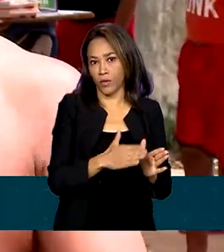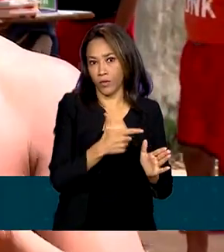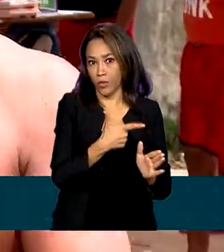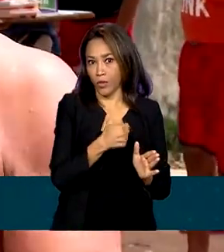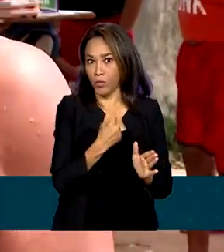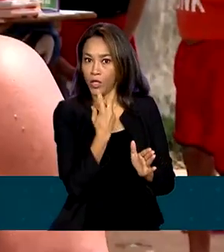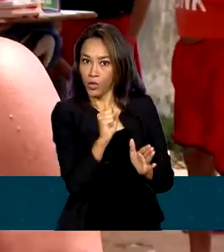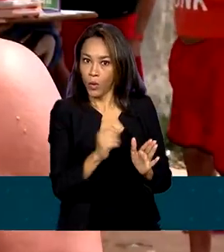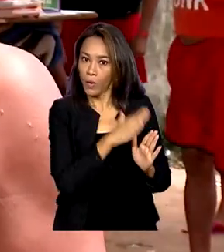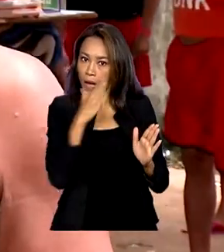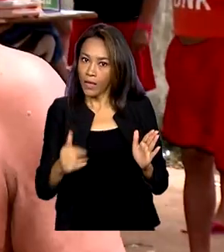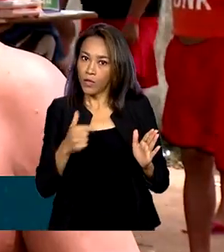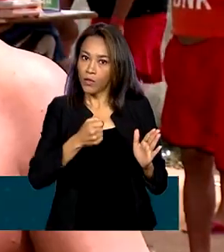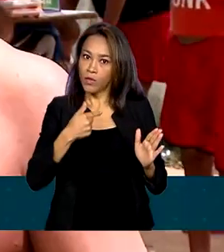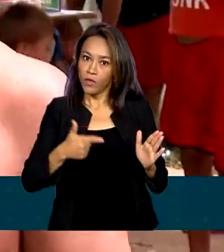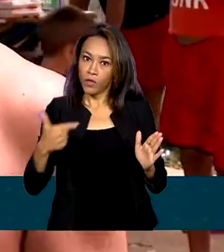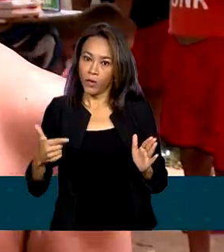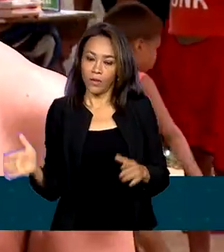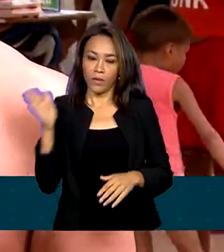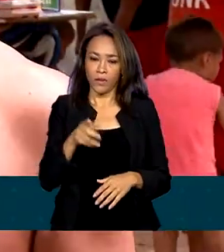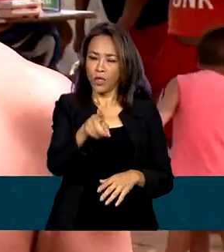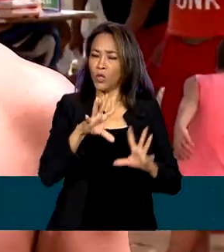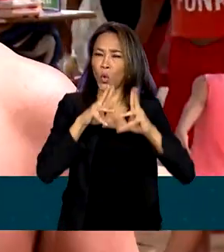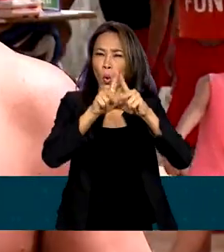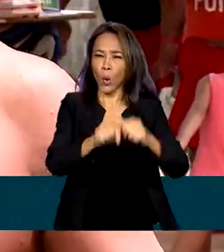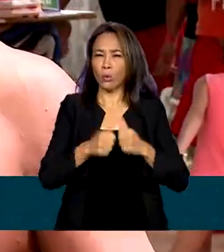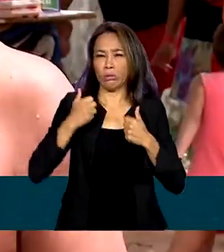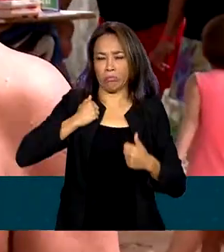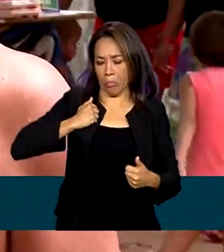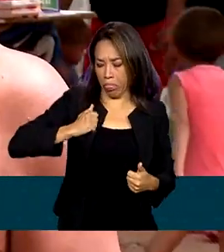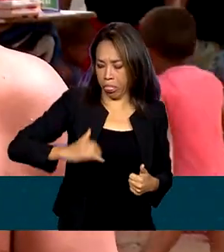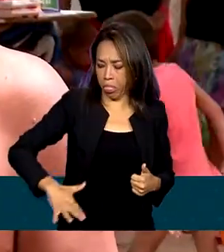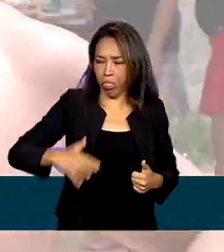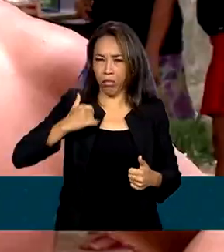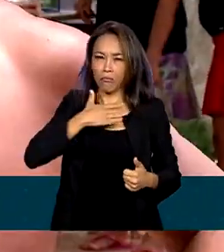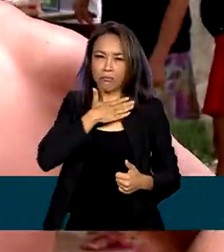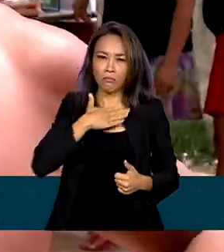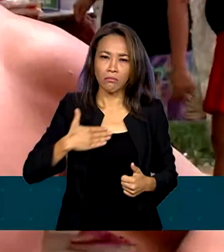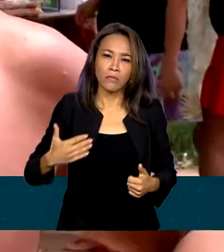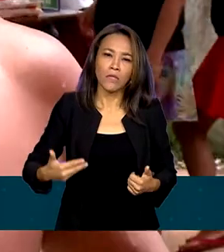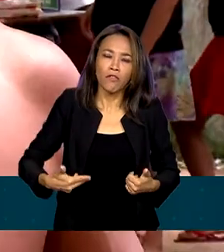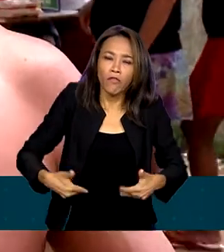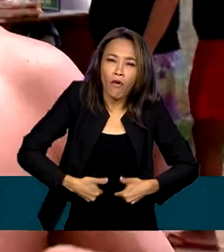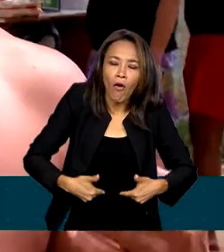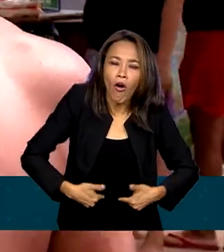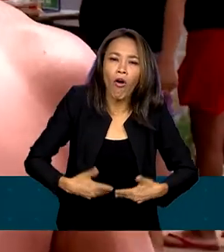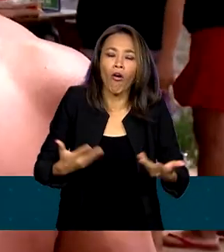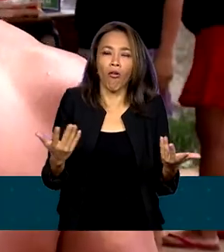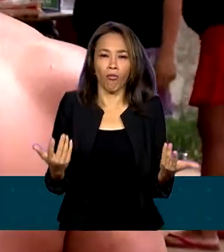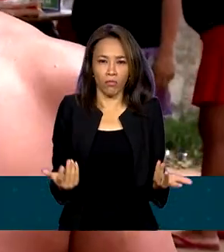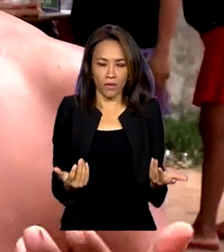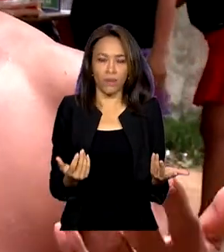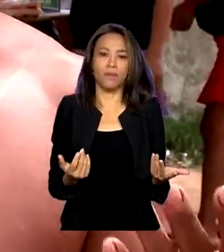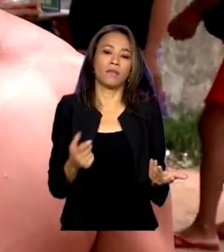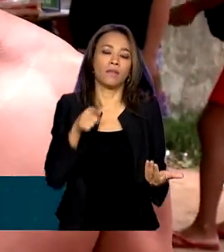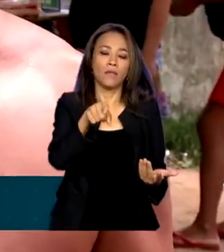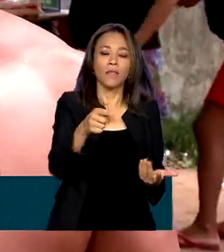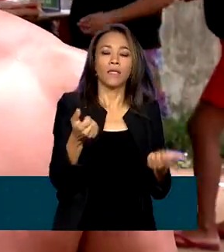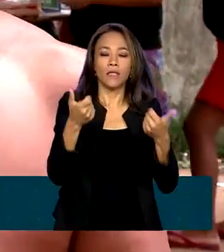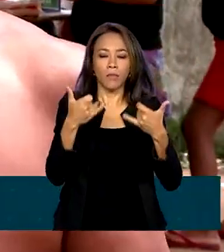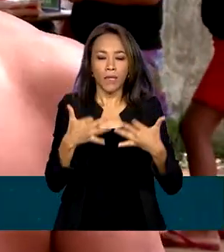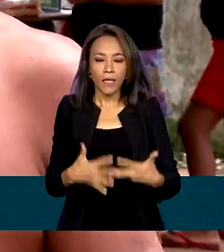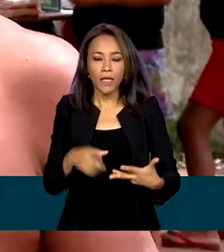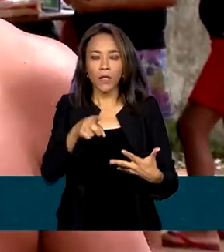Todos desnutridos, diarreia, fome. Agora lá, a nossa rio acabou,